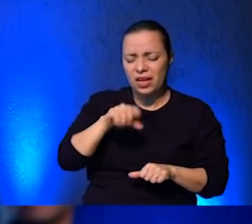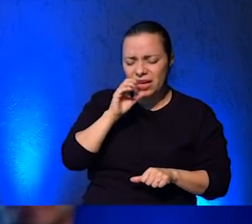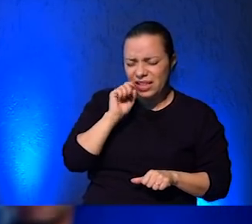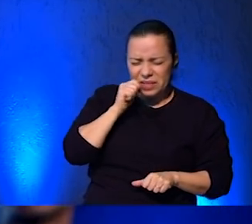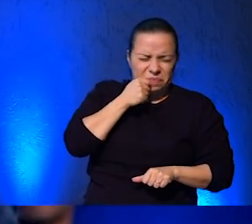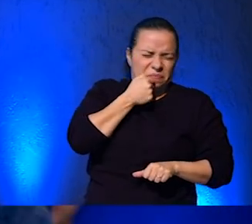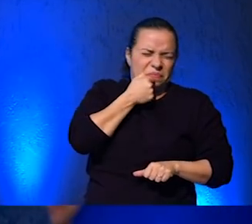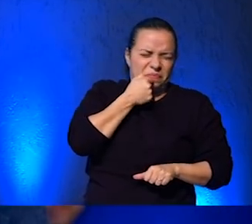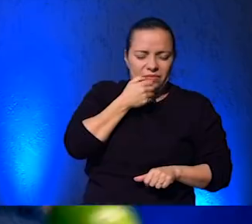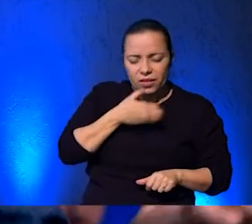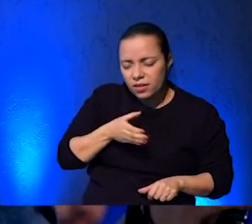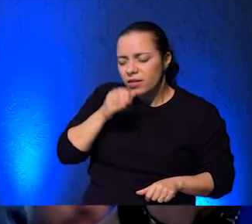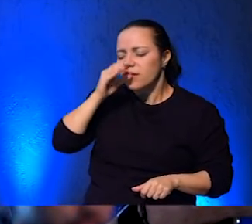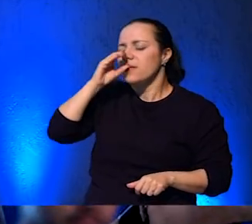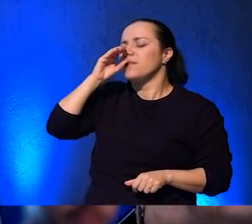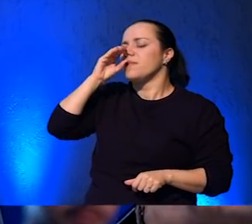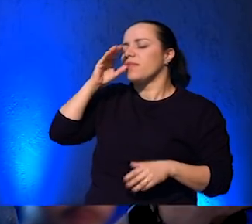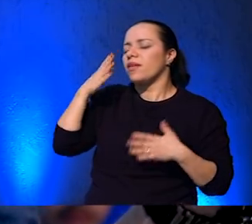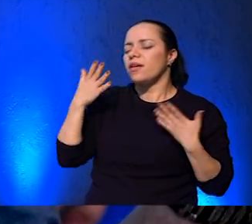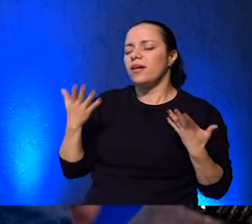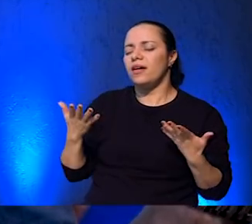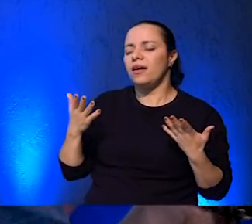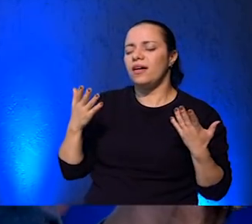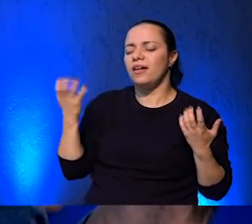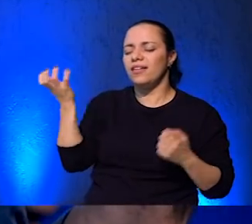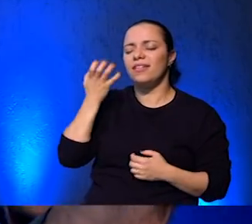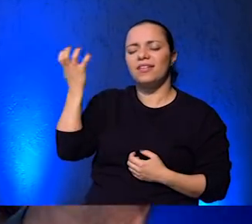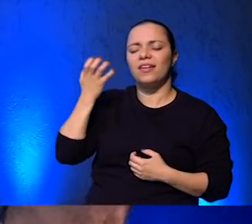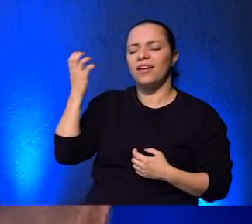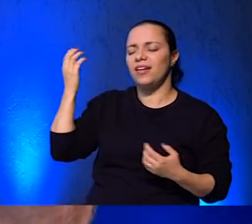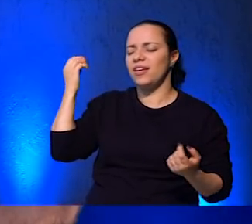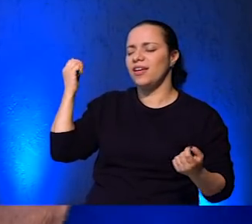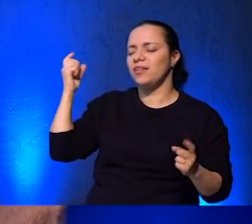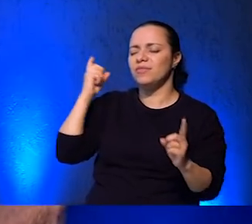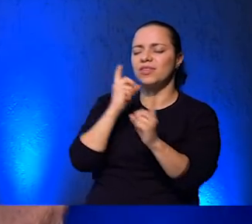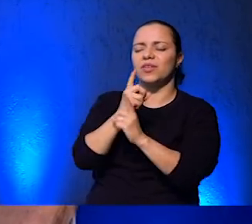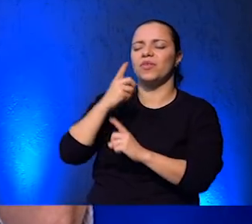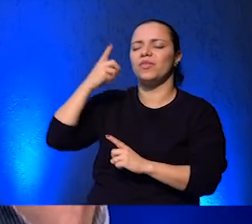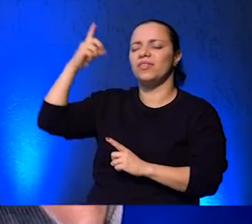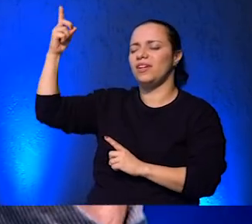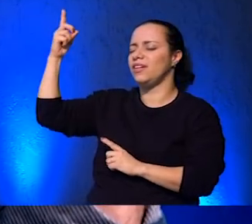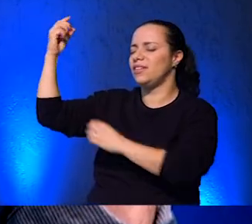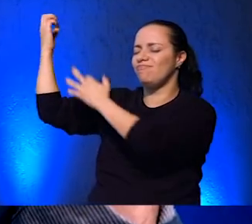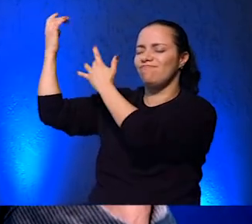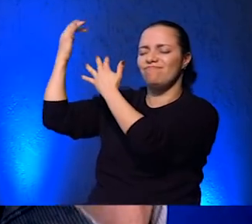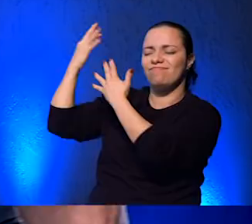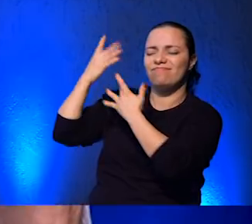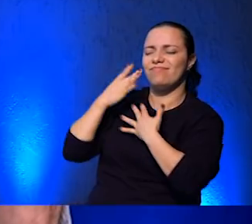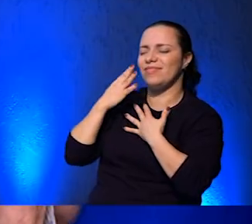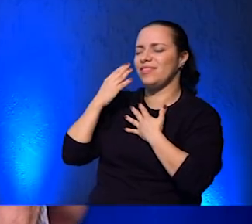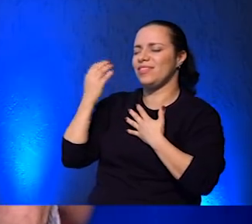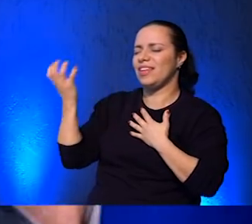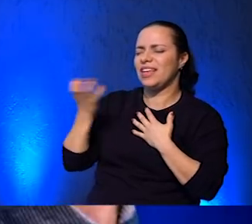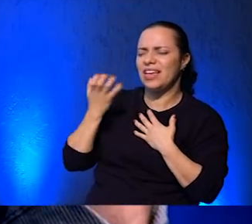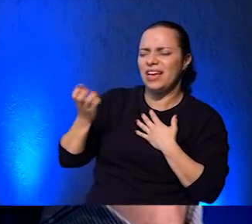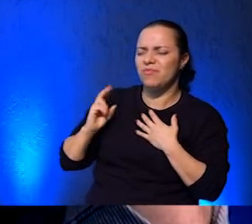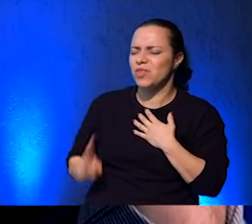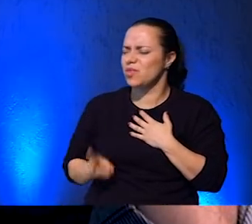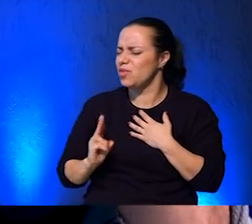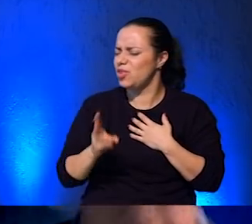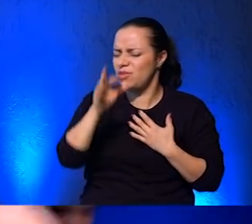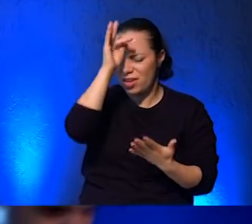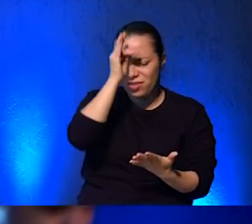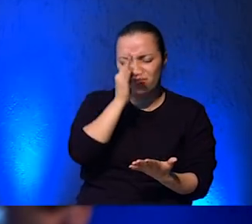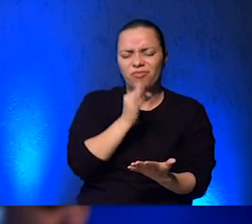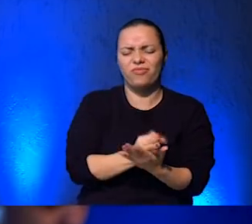transformar esse limão a limonada nós queremos achar graça diante nós queremos cultivar a fé a